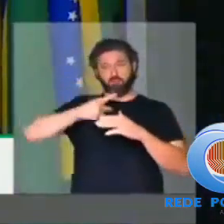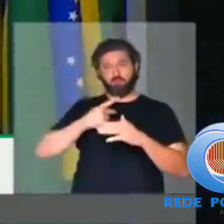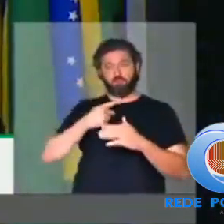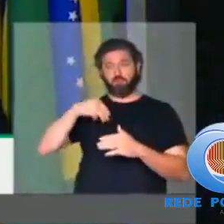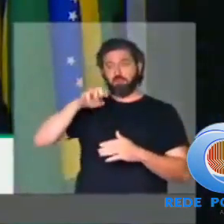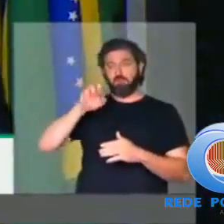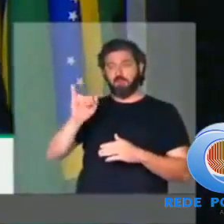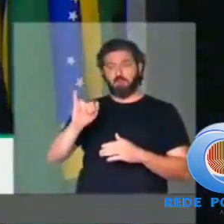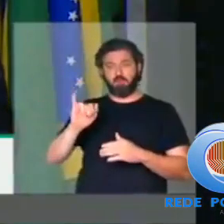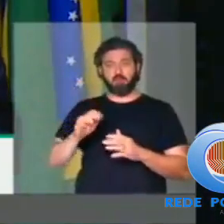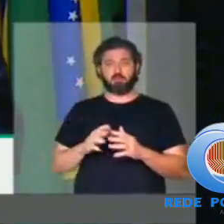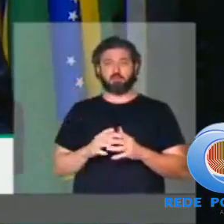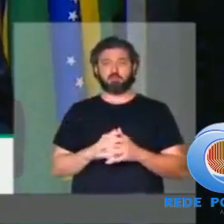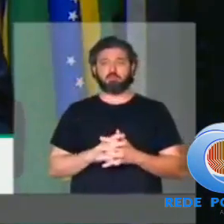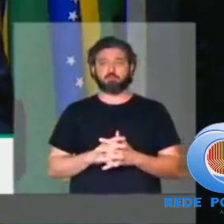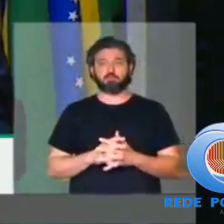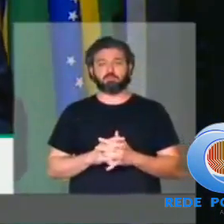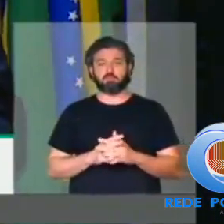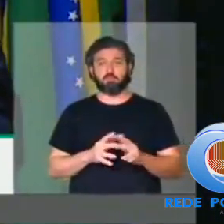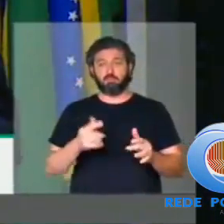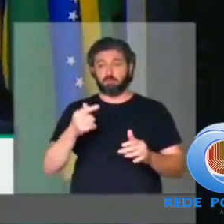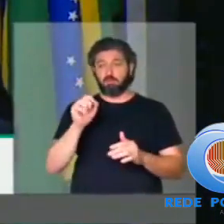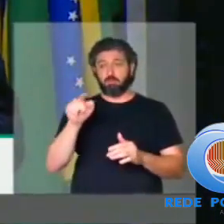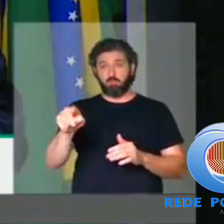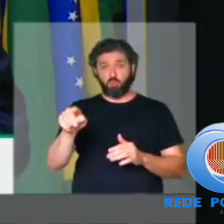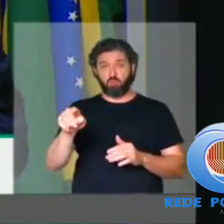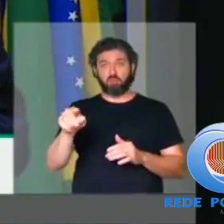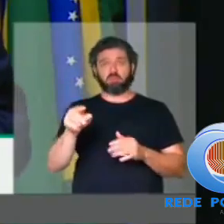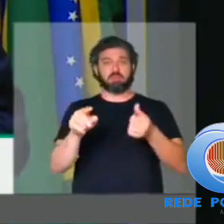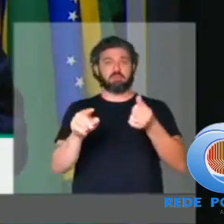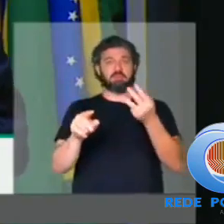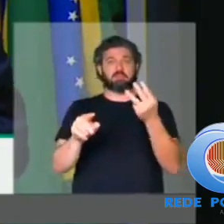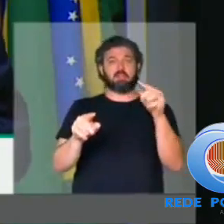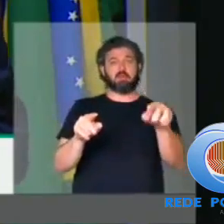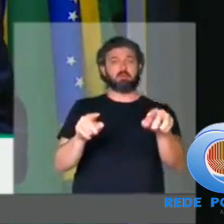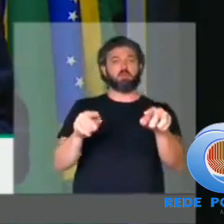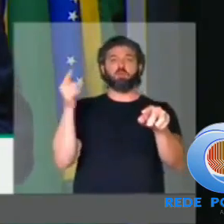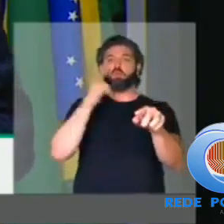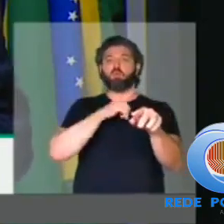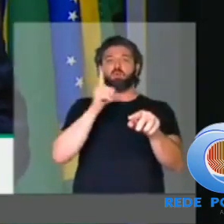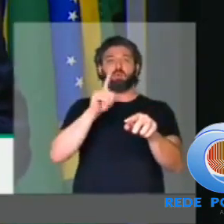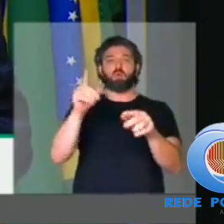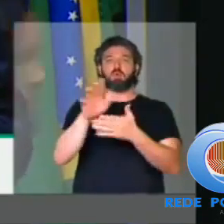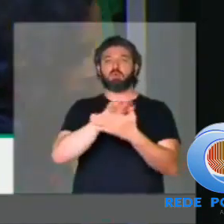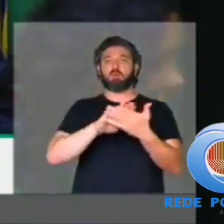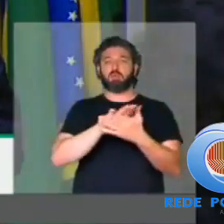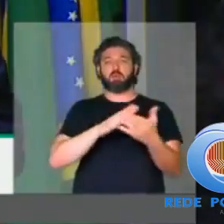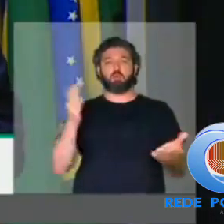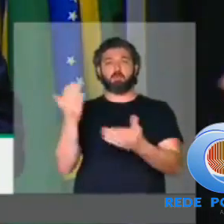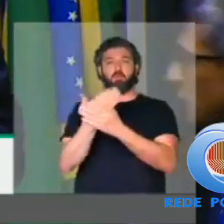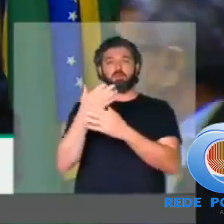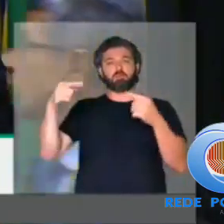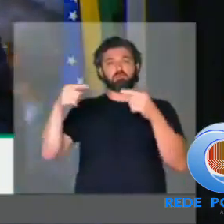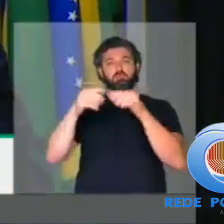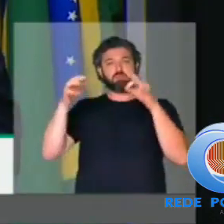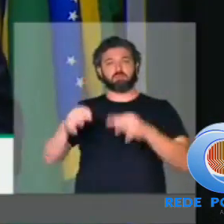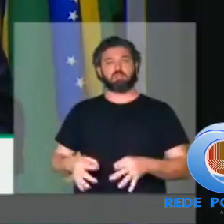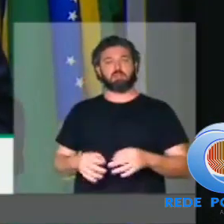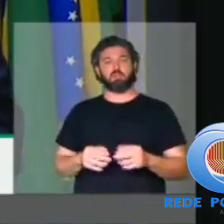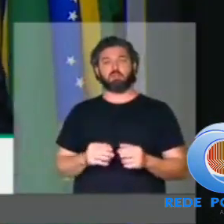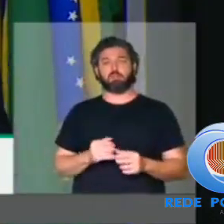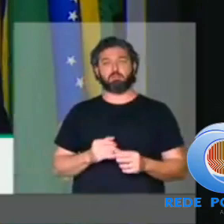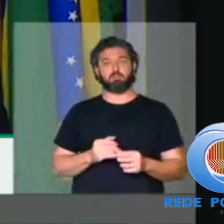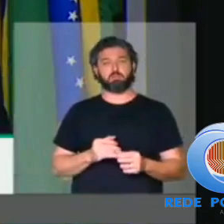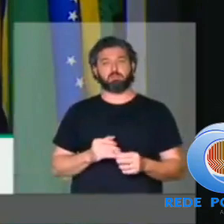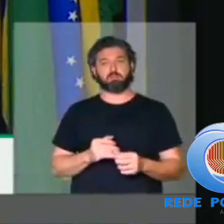individuais. Dessas 70 mil, 63 mil não constam com um processo devido de